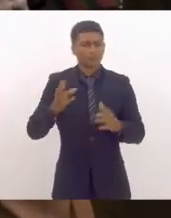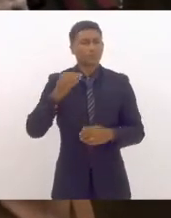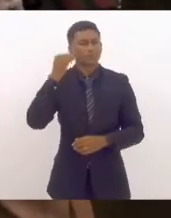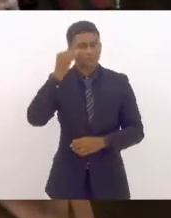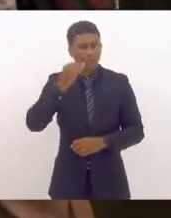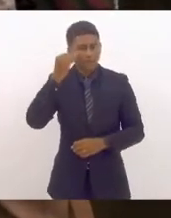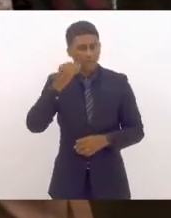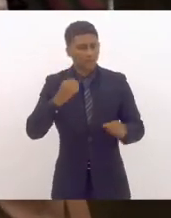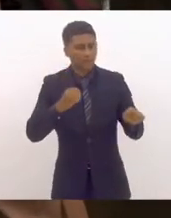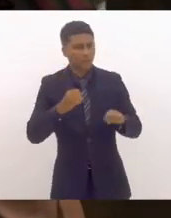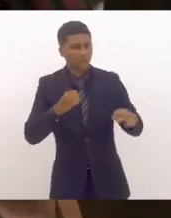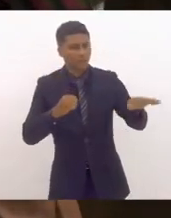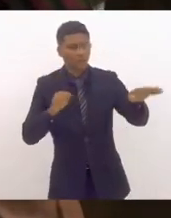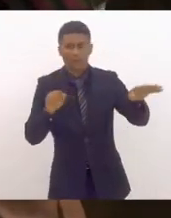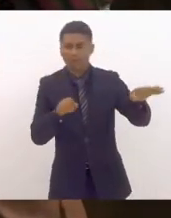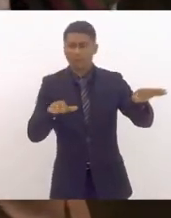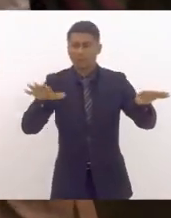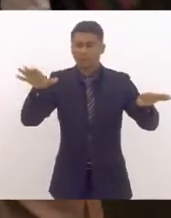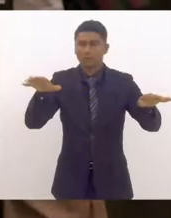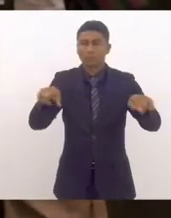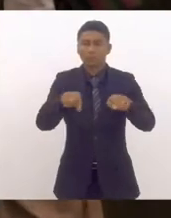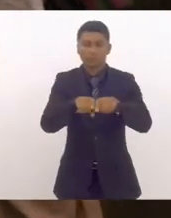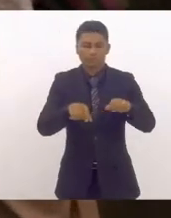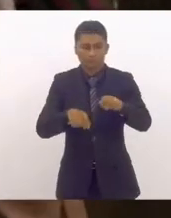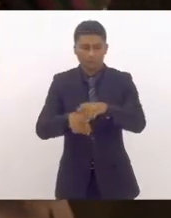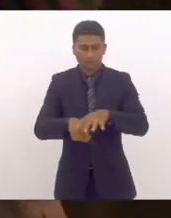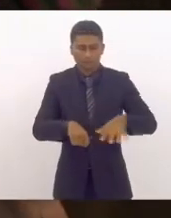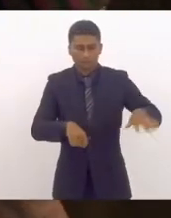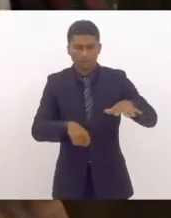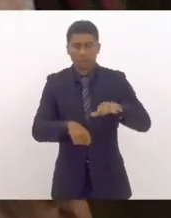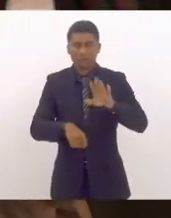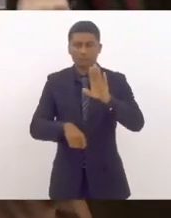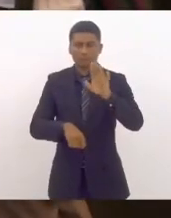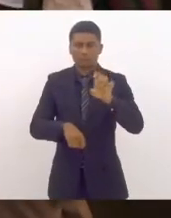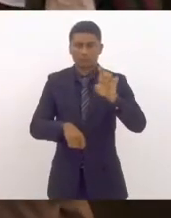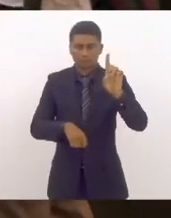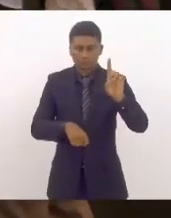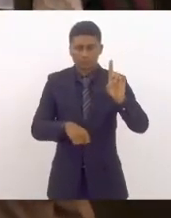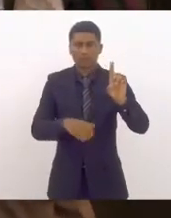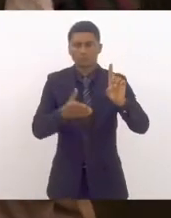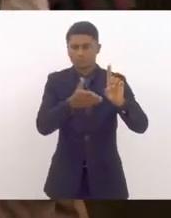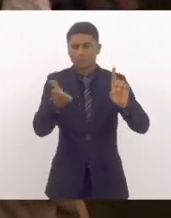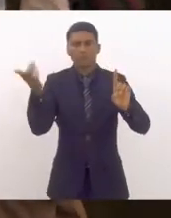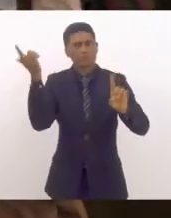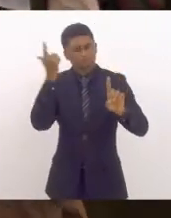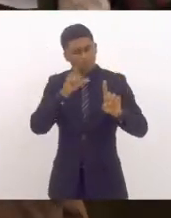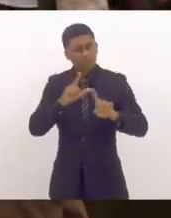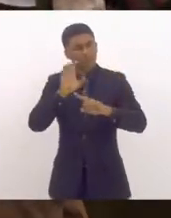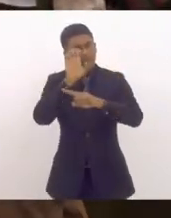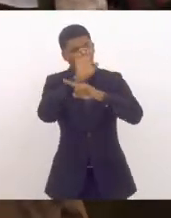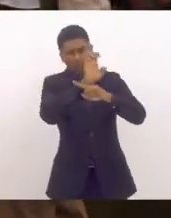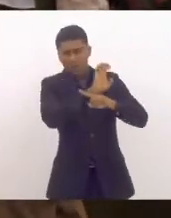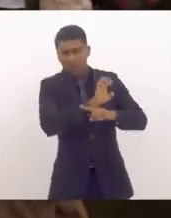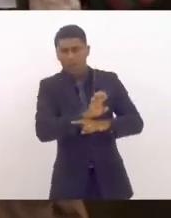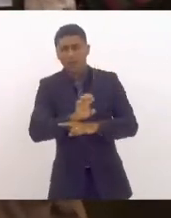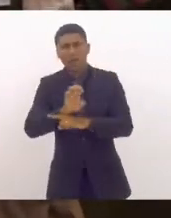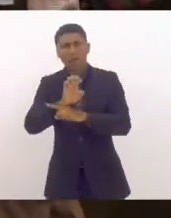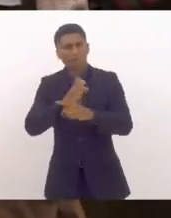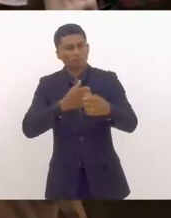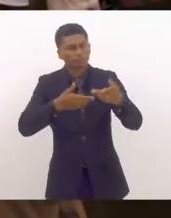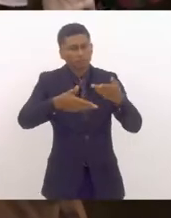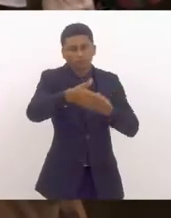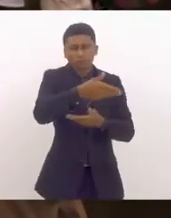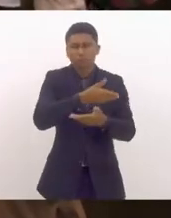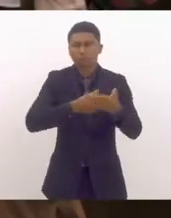Janeiro e da Baixada Fluminense. Podem, de verdade, colaborar com outros estados brasileiros na busca